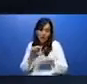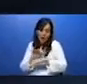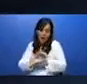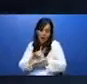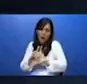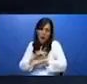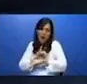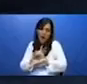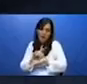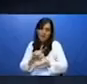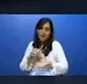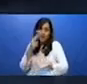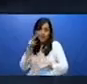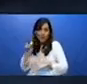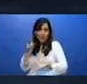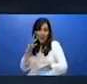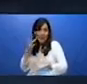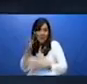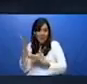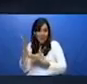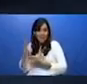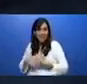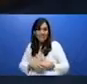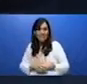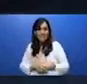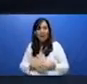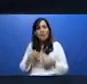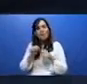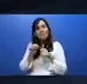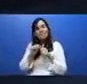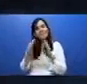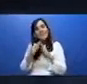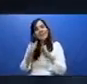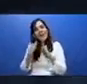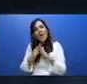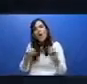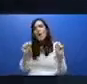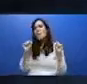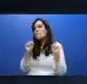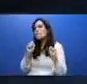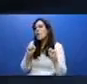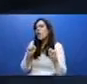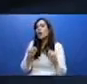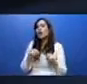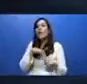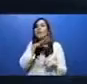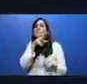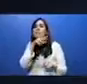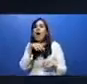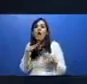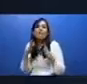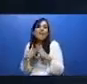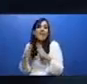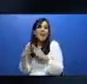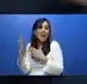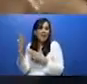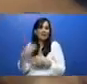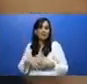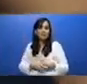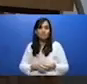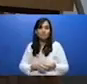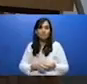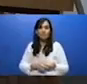Tá vendo que legal? Dá para você fazer na casa de vocês. Pode ser com o bichinho que você tiver em casa, tá, crianças?